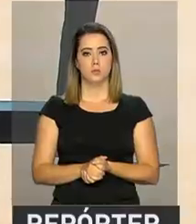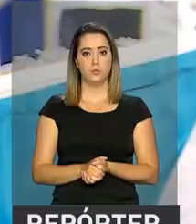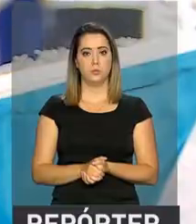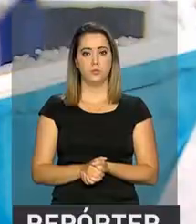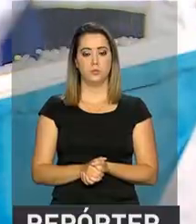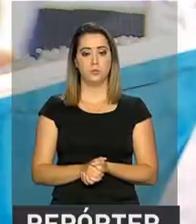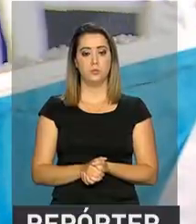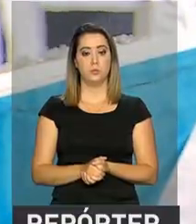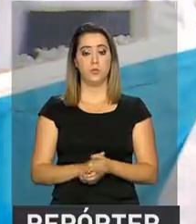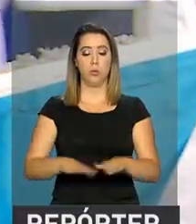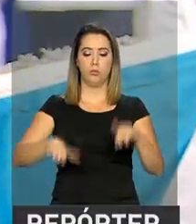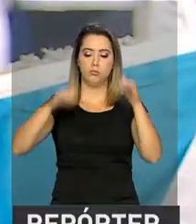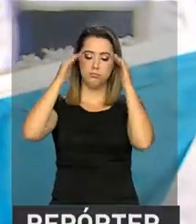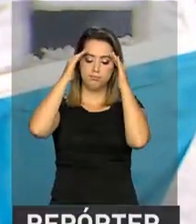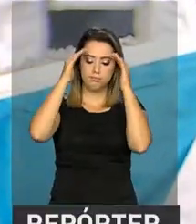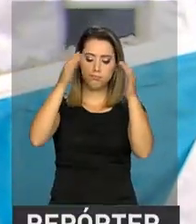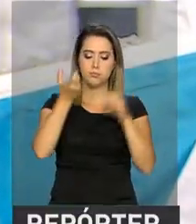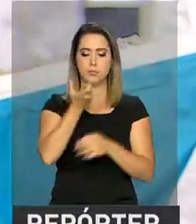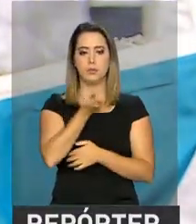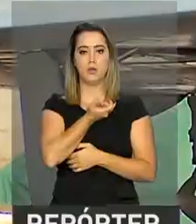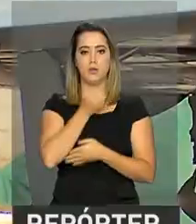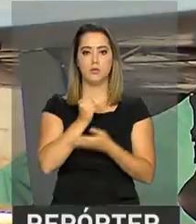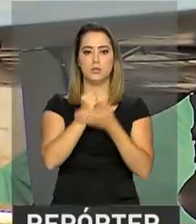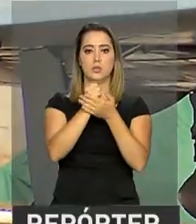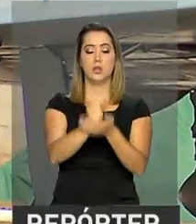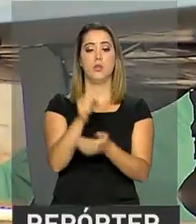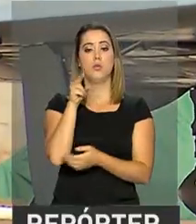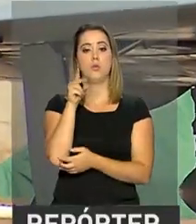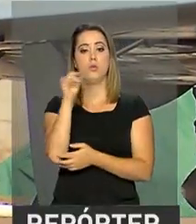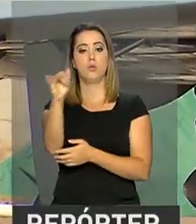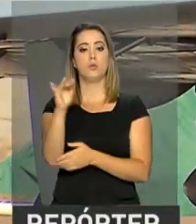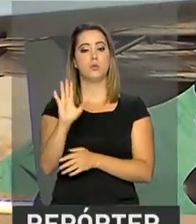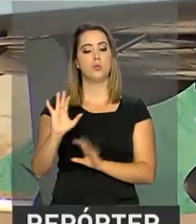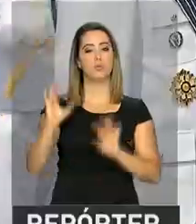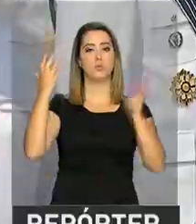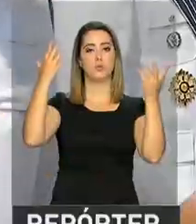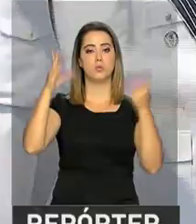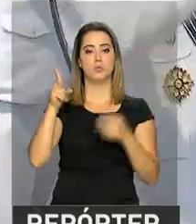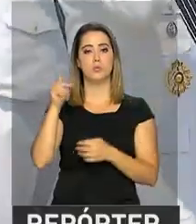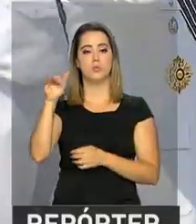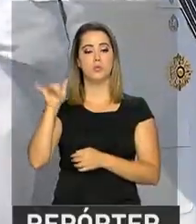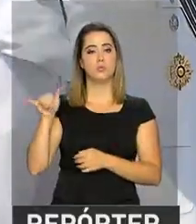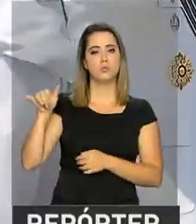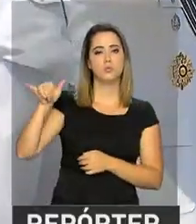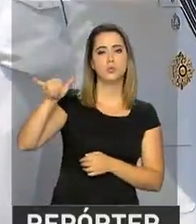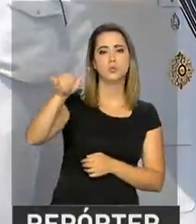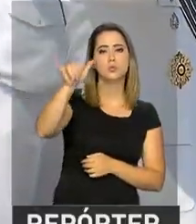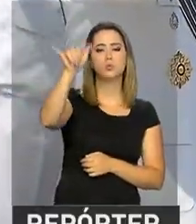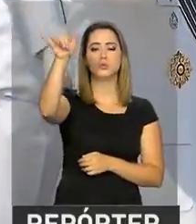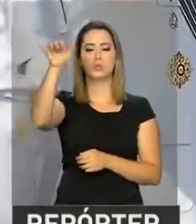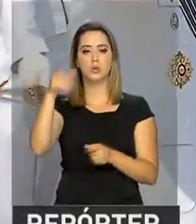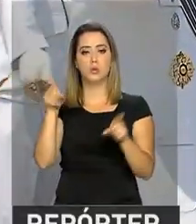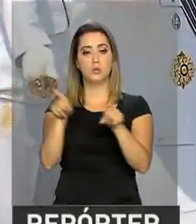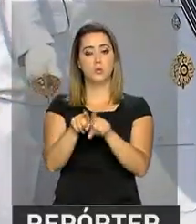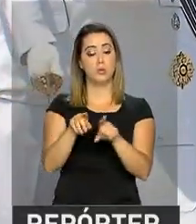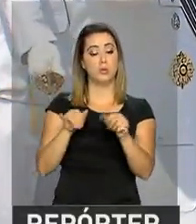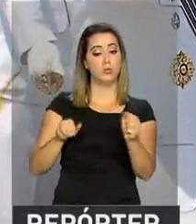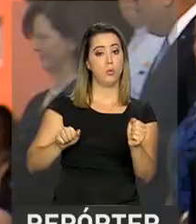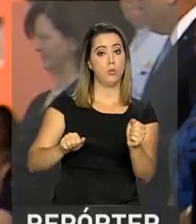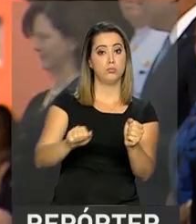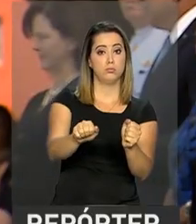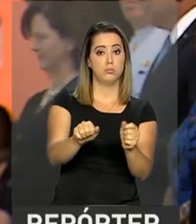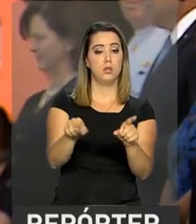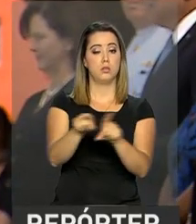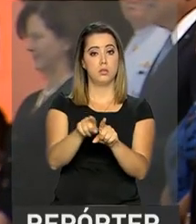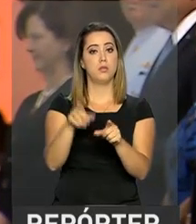as condecorações foram entregues na data em que se comemora o dia do aviador e da força aérea brasileira a cerimônia contou